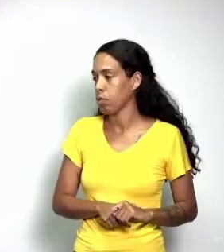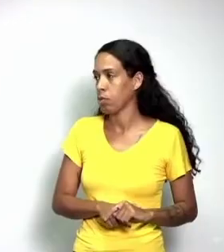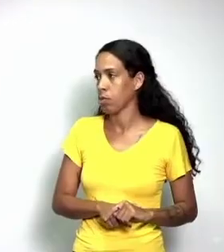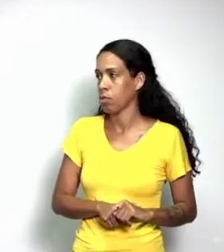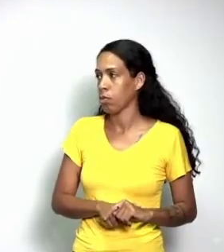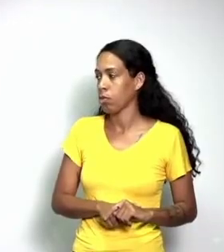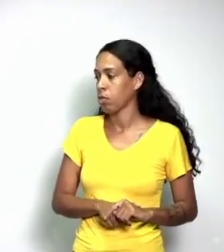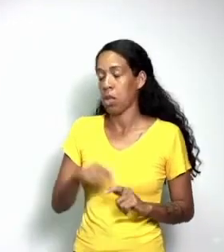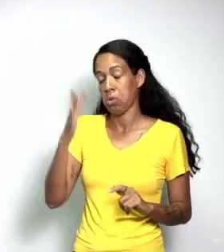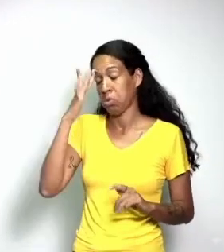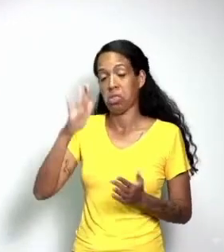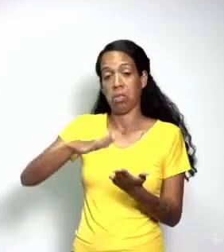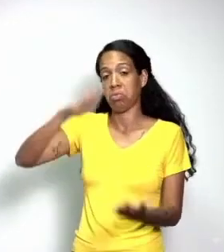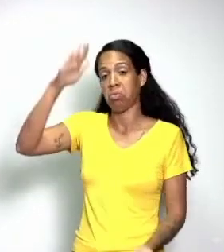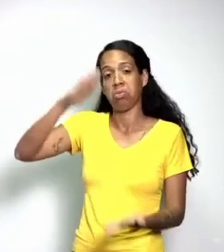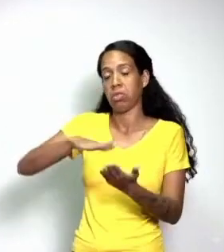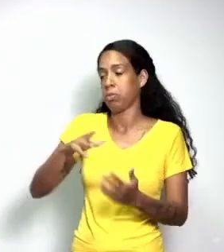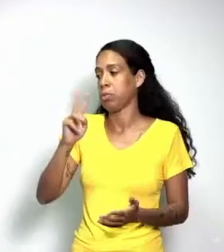falando também.